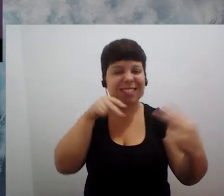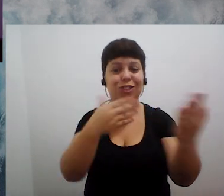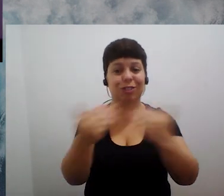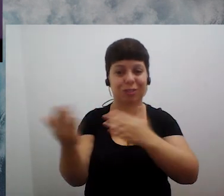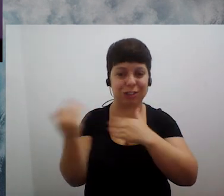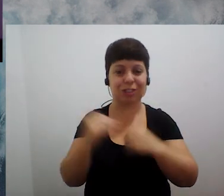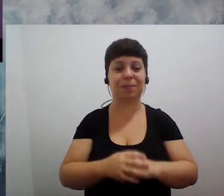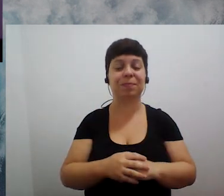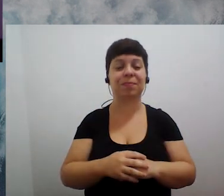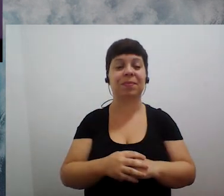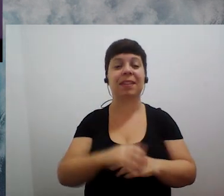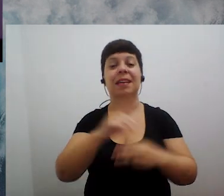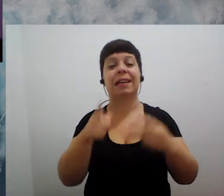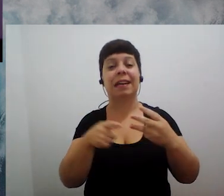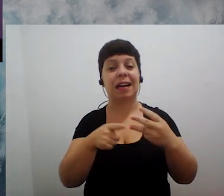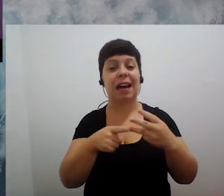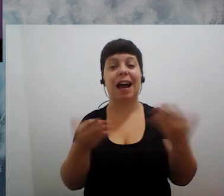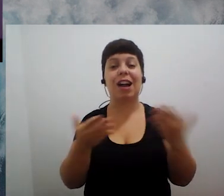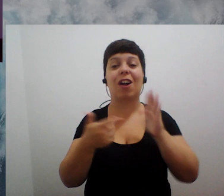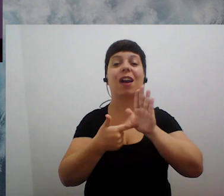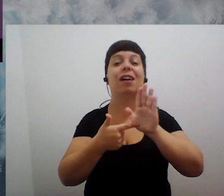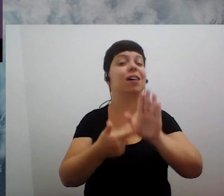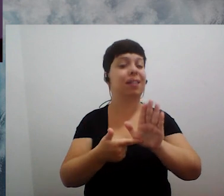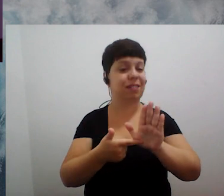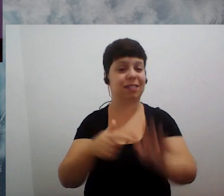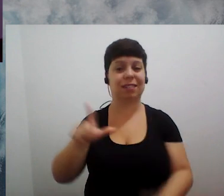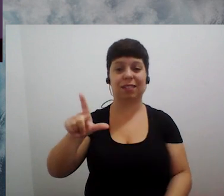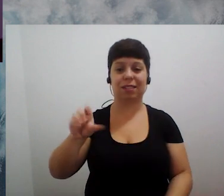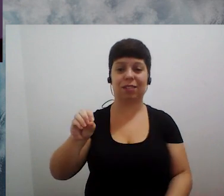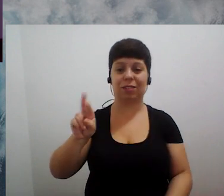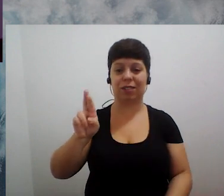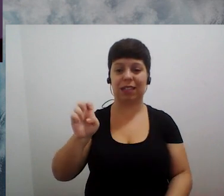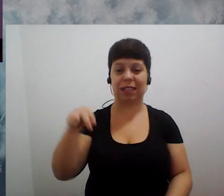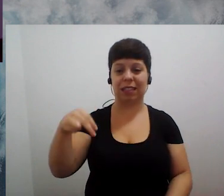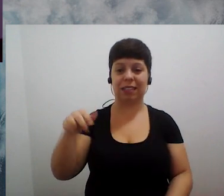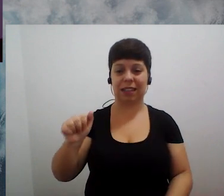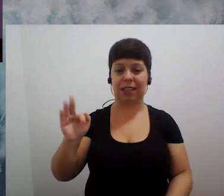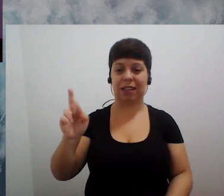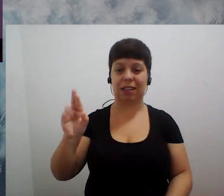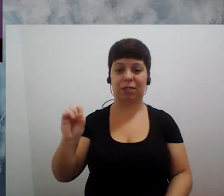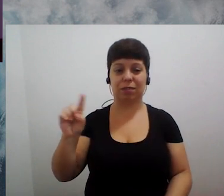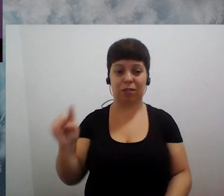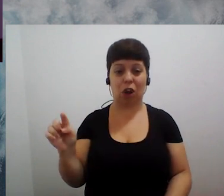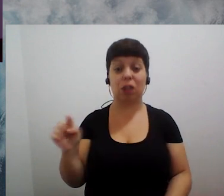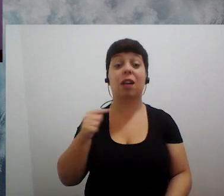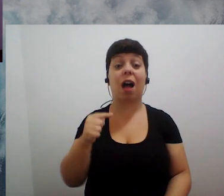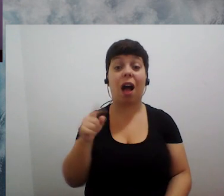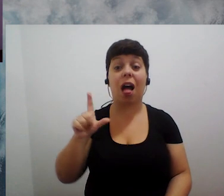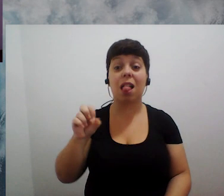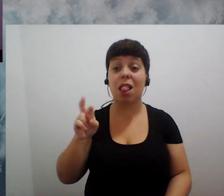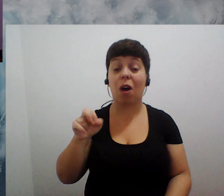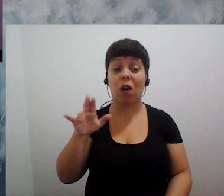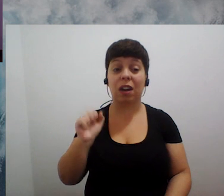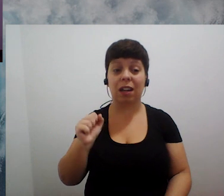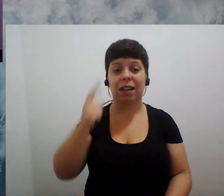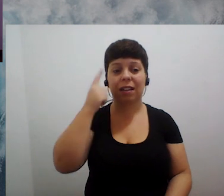discutir esses temas com todos vocês. E eu queria agora apresentar a Lorena Frost. A Lorena